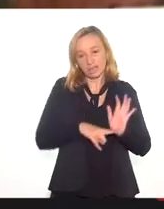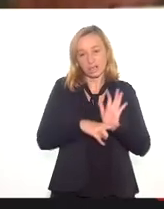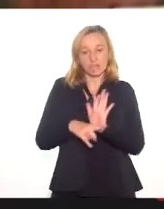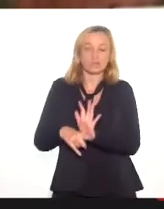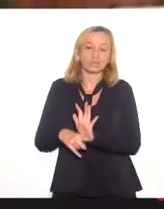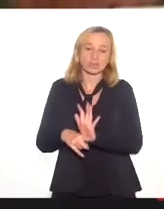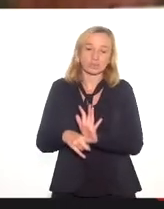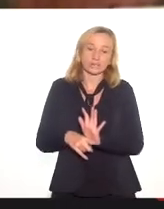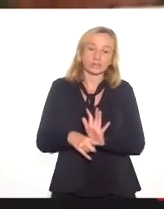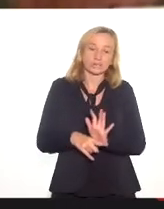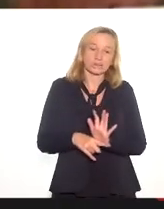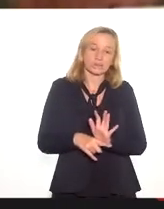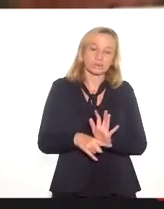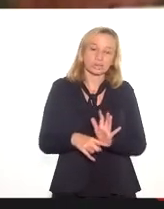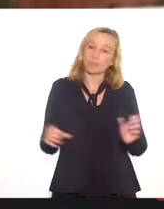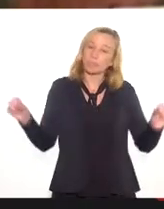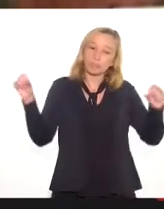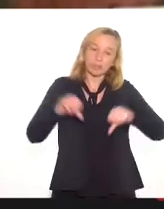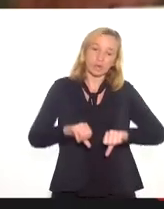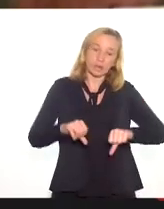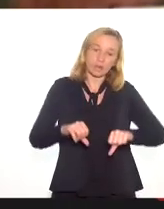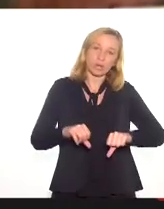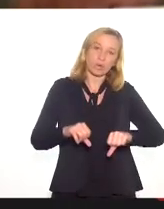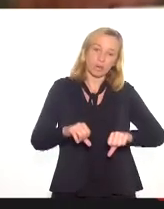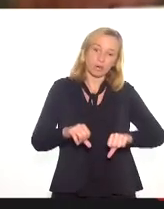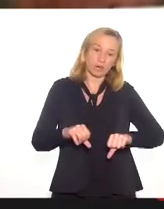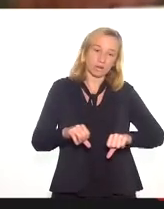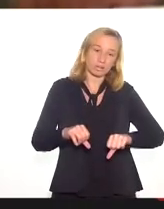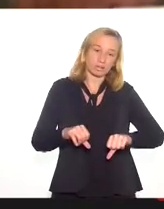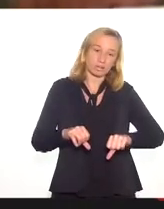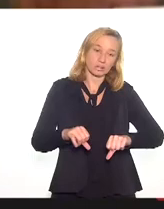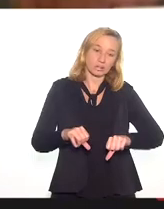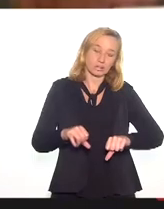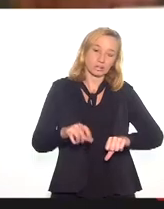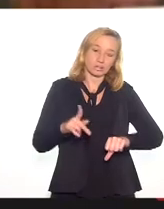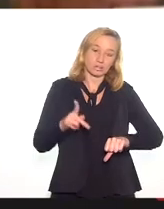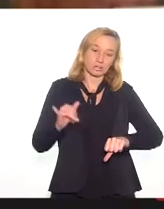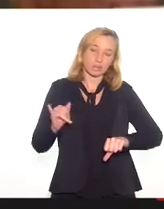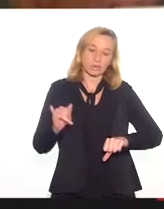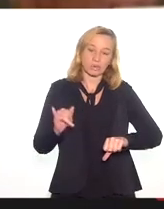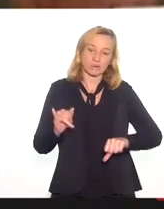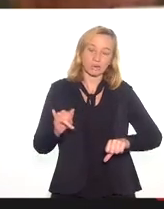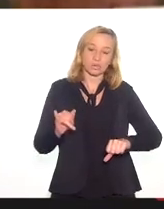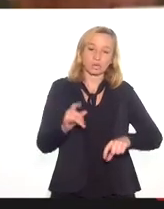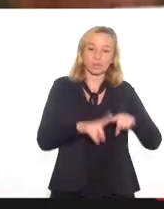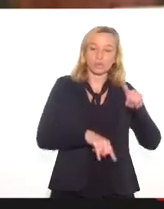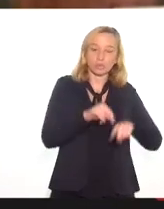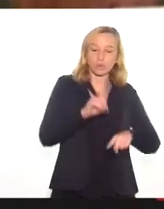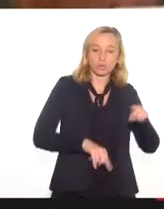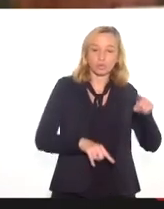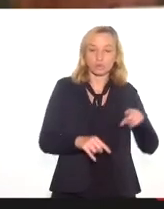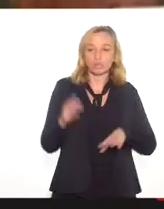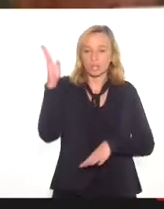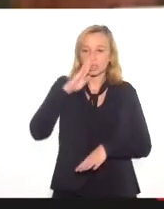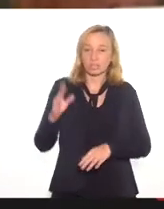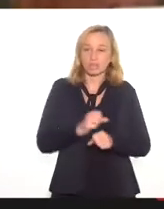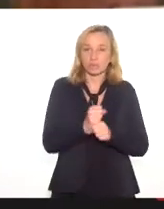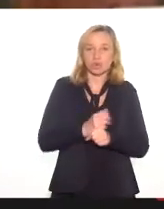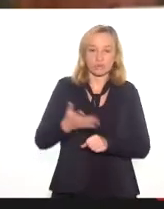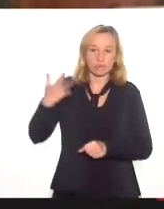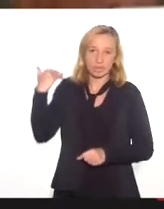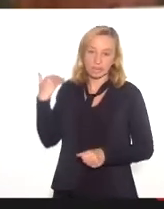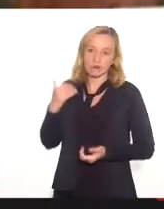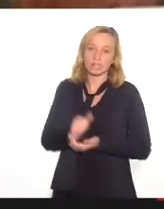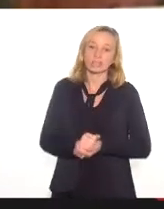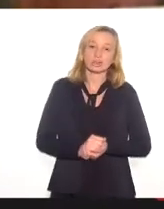a evitar uma queda muito mais expressiva do PIB, do Produto Interno Bruto Brasileiro, no ano passado. As projeções